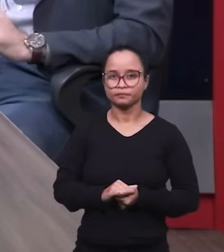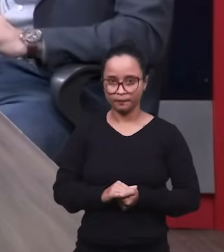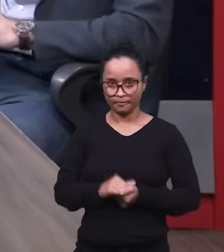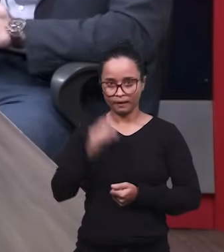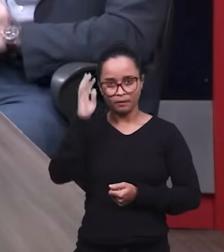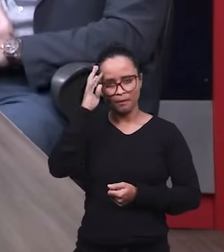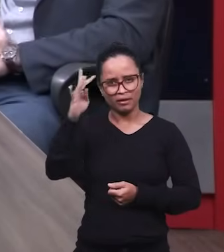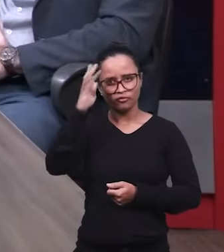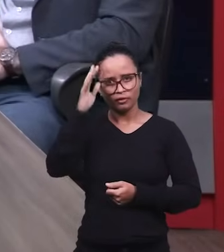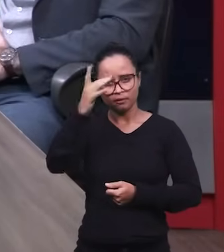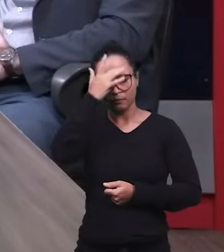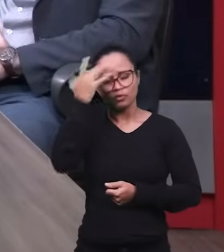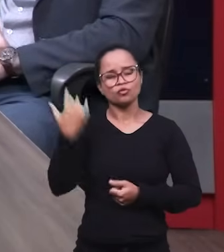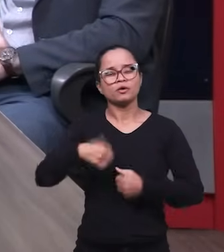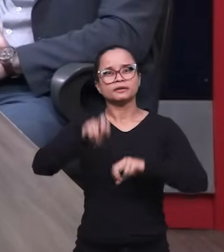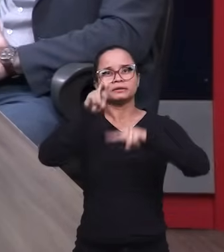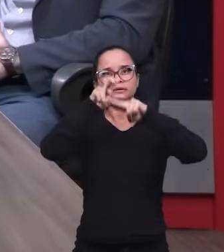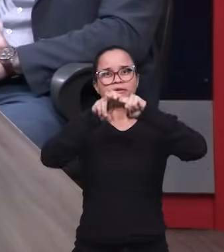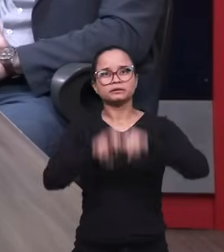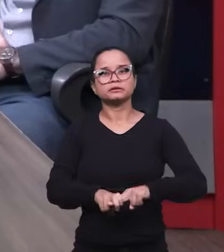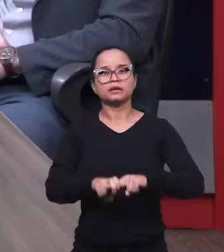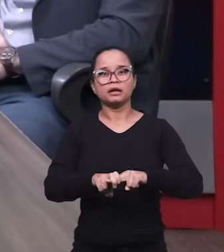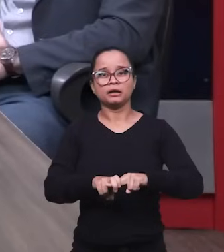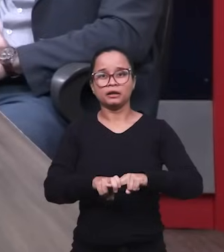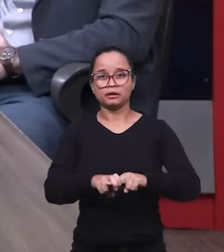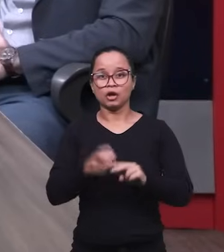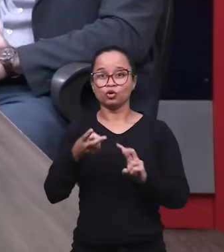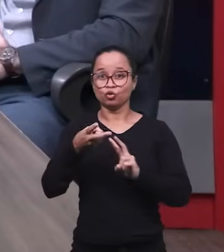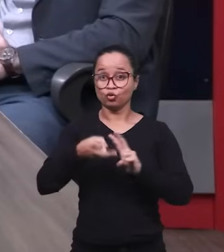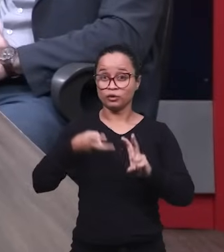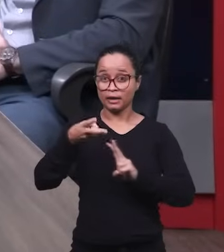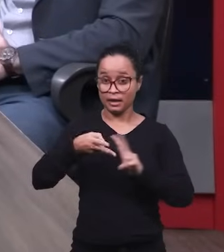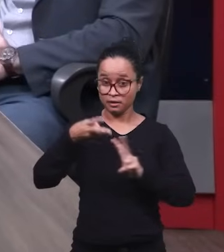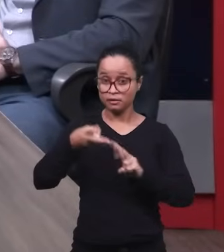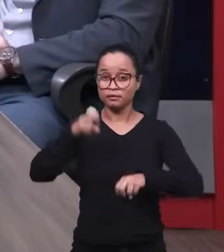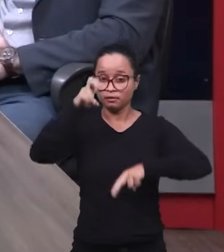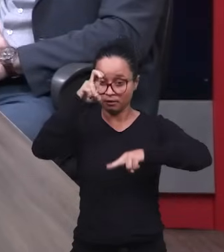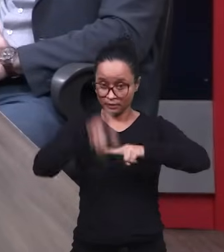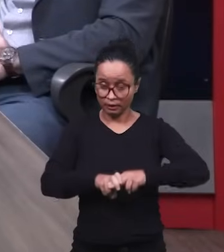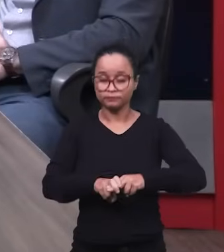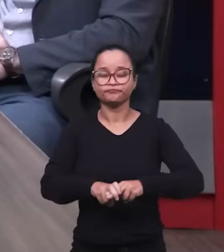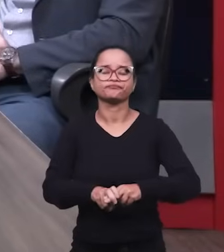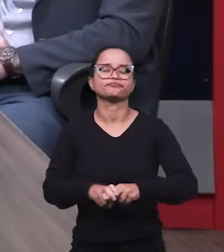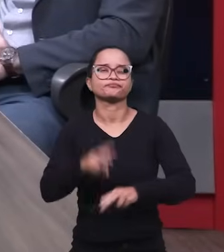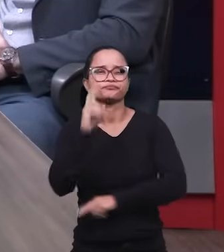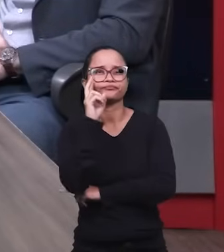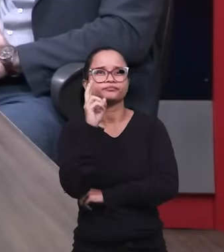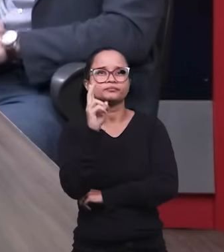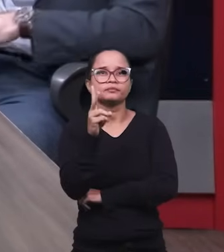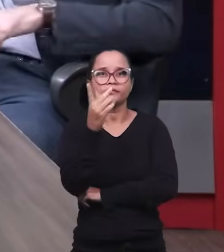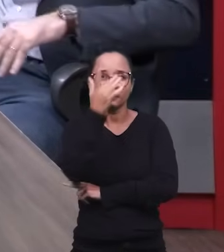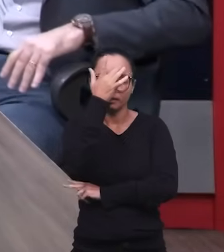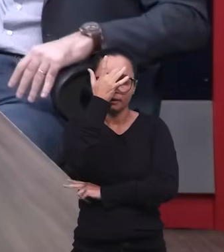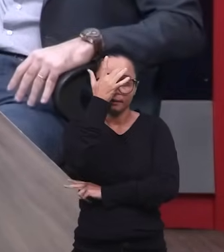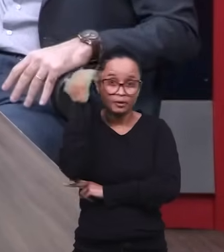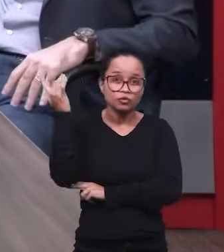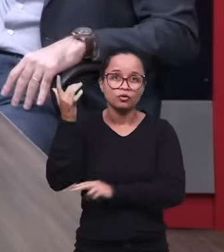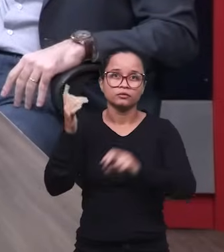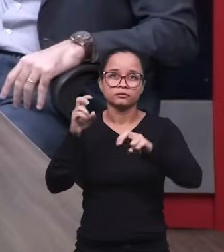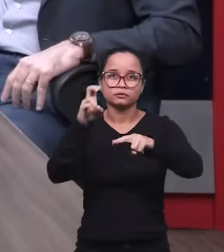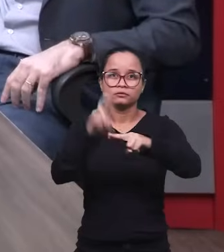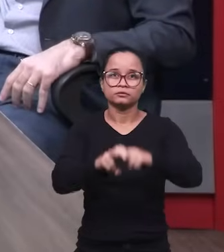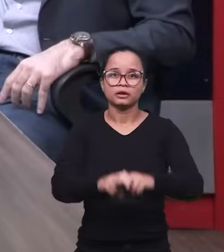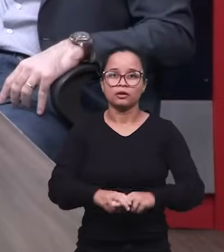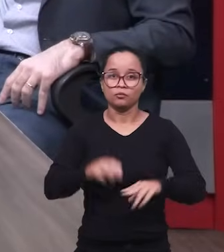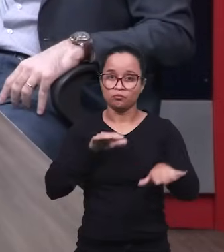uma pessoa, ela sentada, né, dentro de um vagão de trem, e esse é a mesma pessoa.